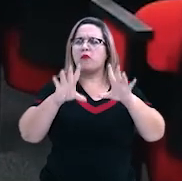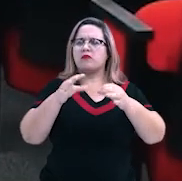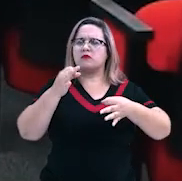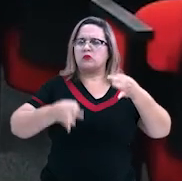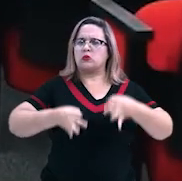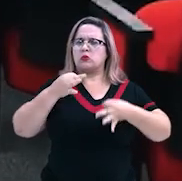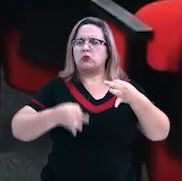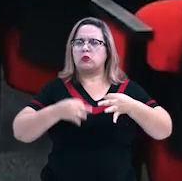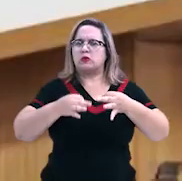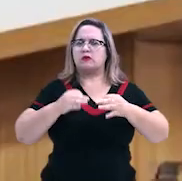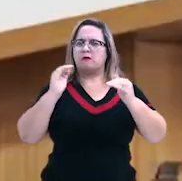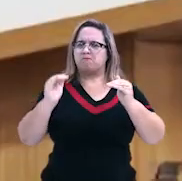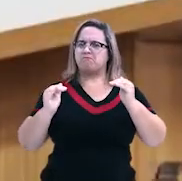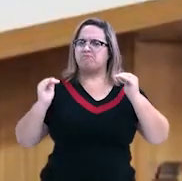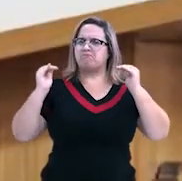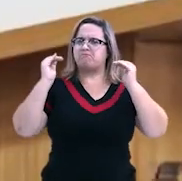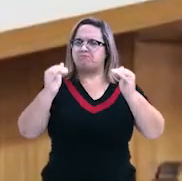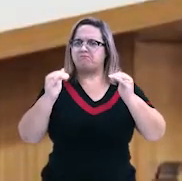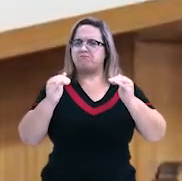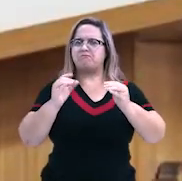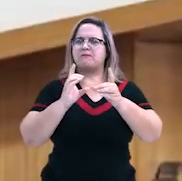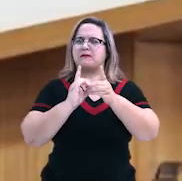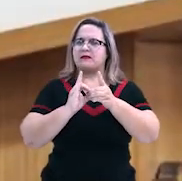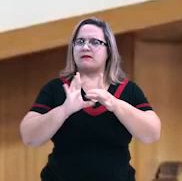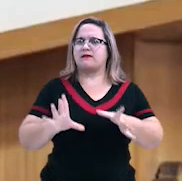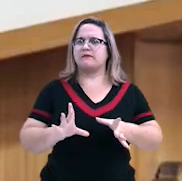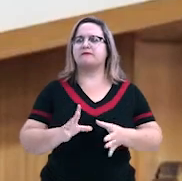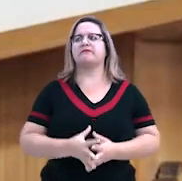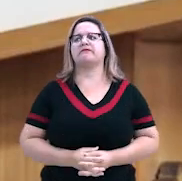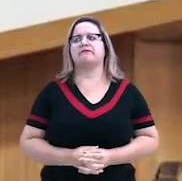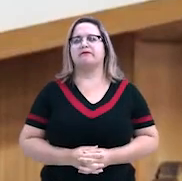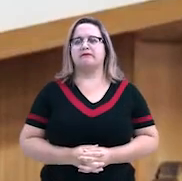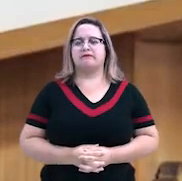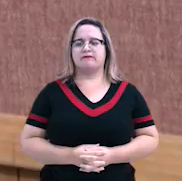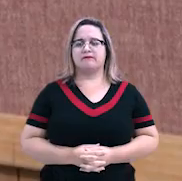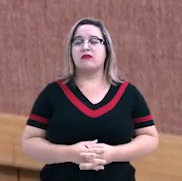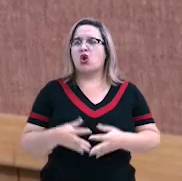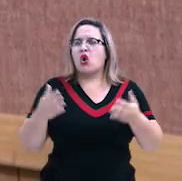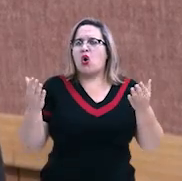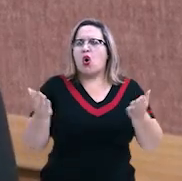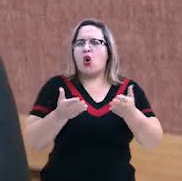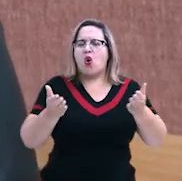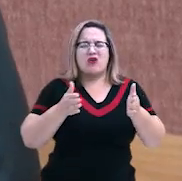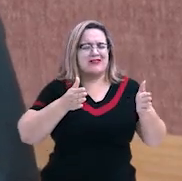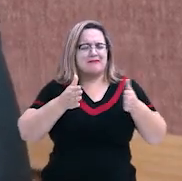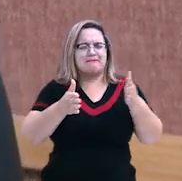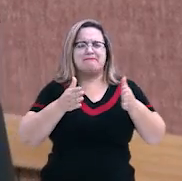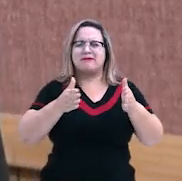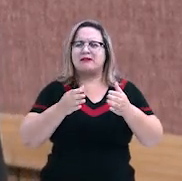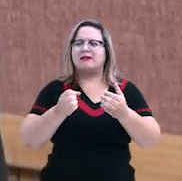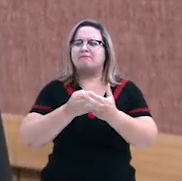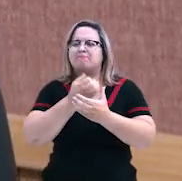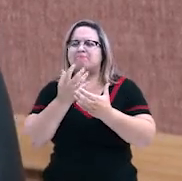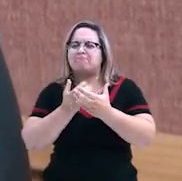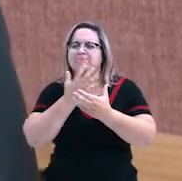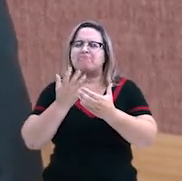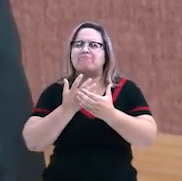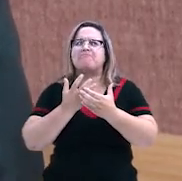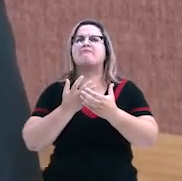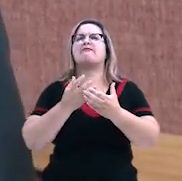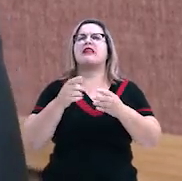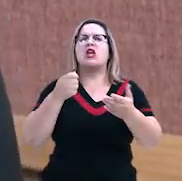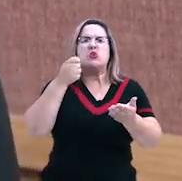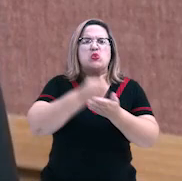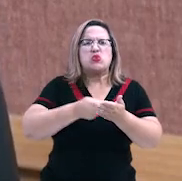o cumprimento da justiça, da autoridade e da liberdade. O cenário atual que a gente vive, de muita